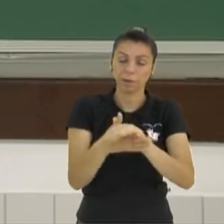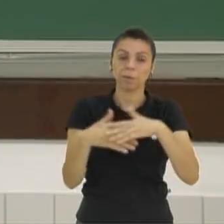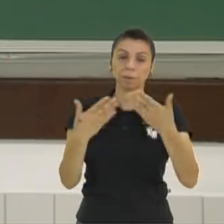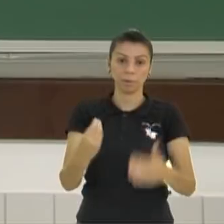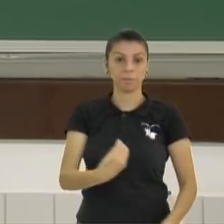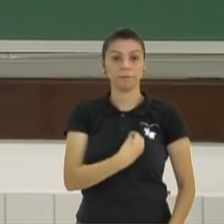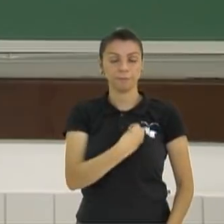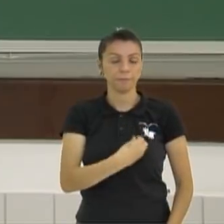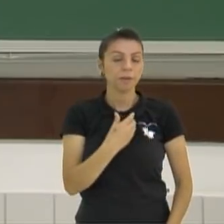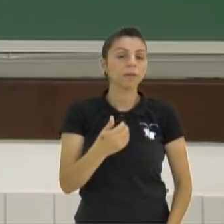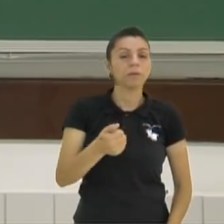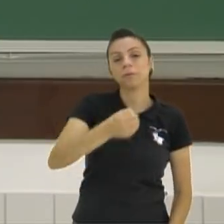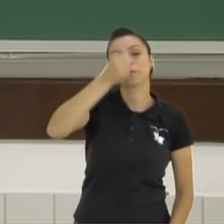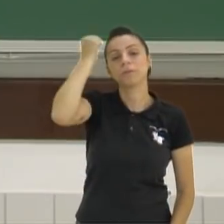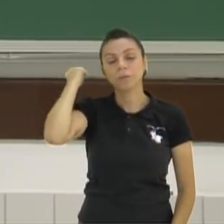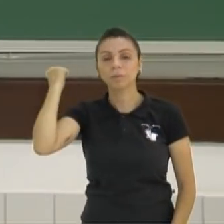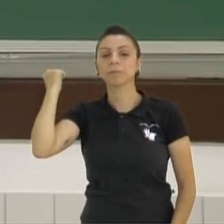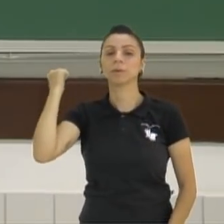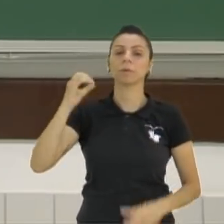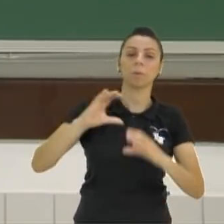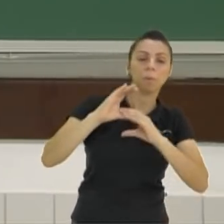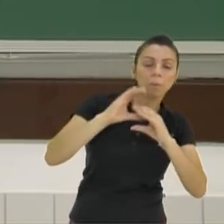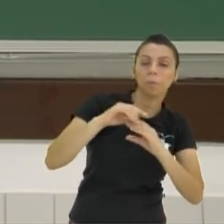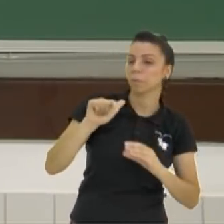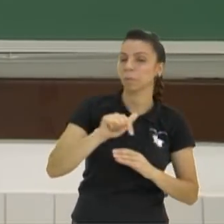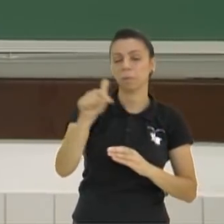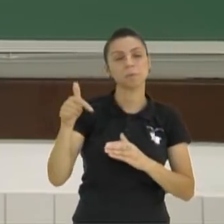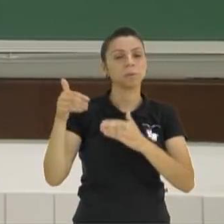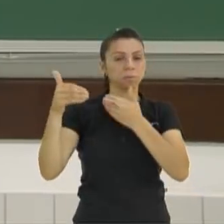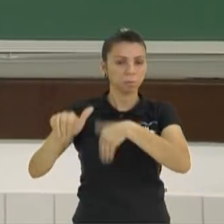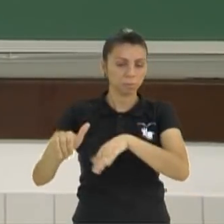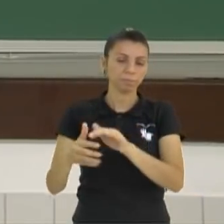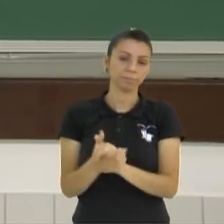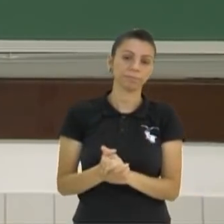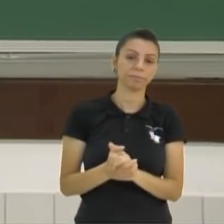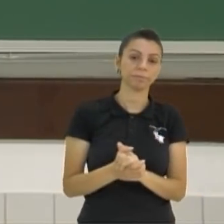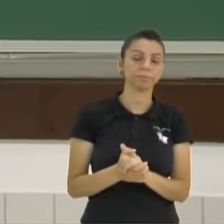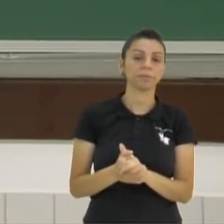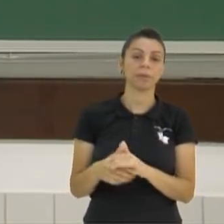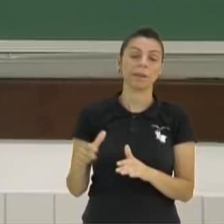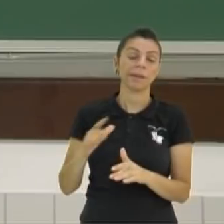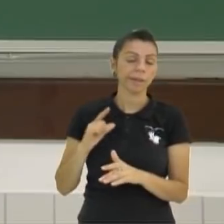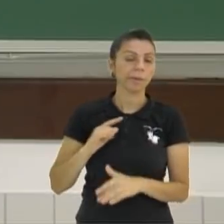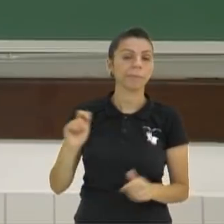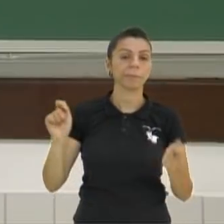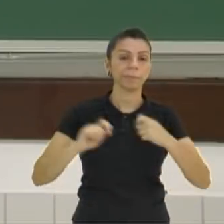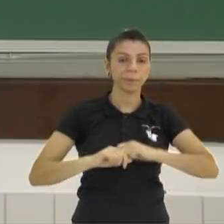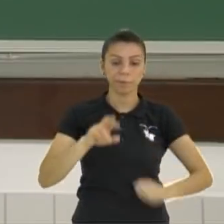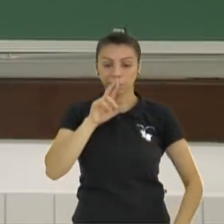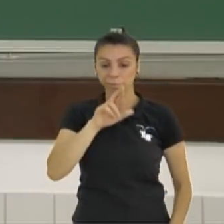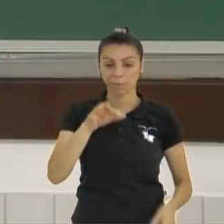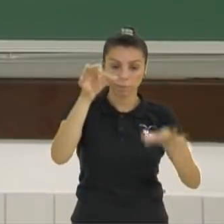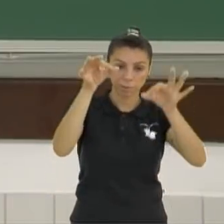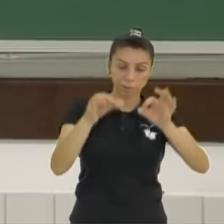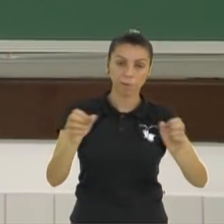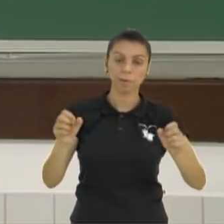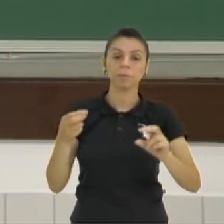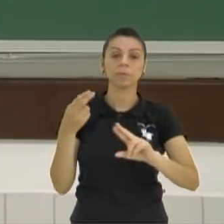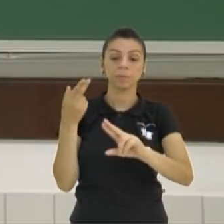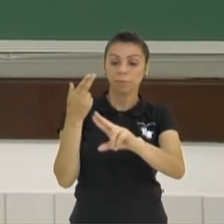forem fazer vestibular, concurso e outras provas. A questão é que mais do que saber a resposta correta é usar